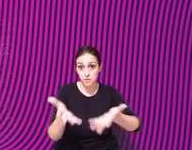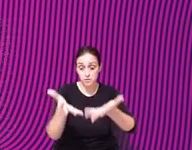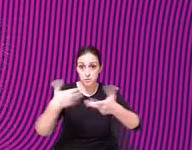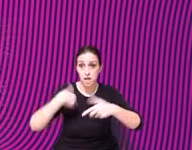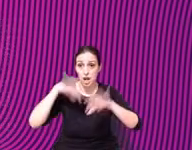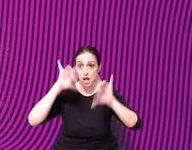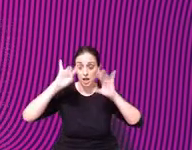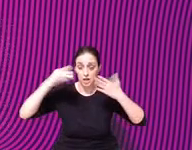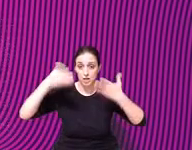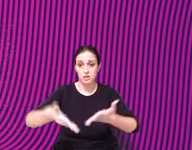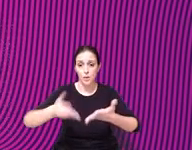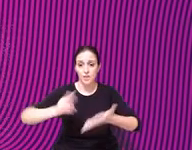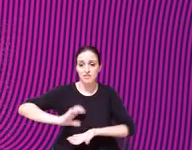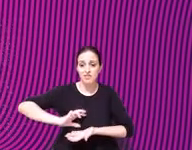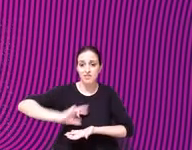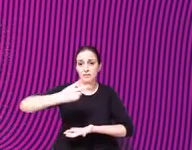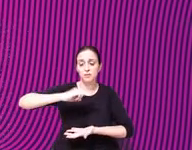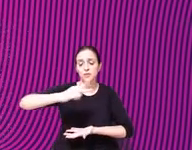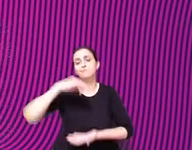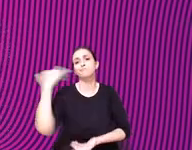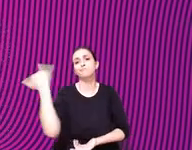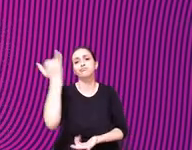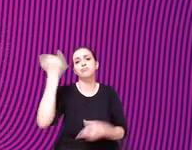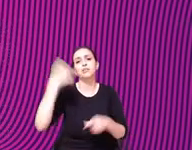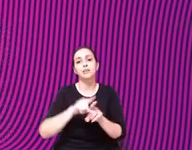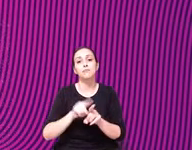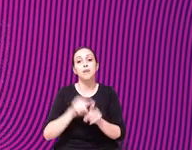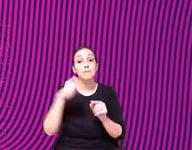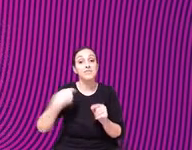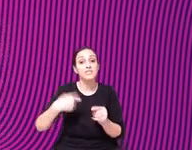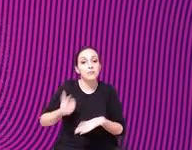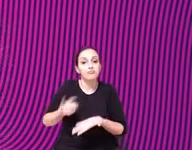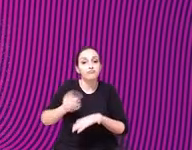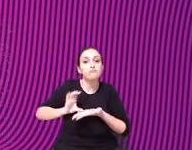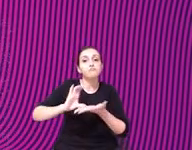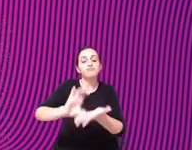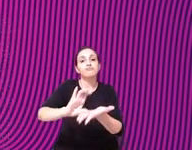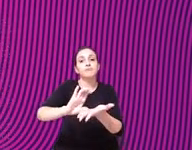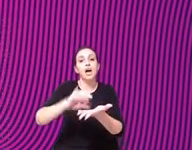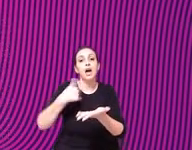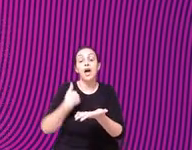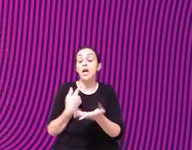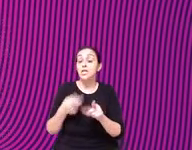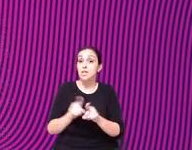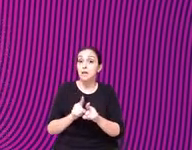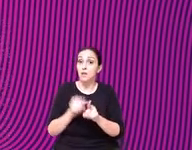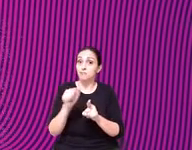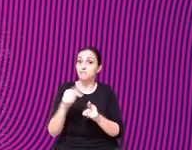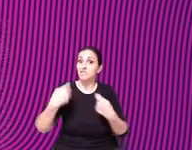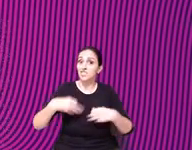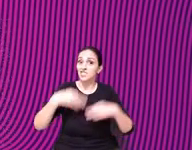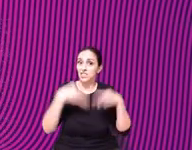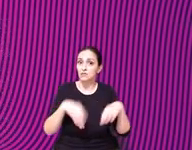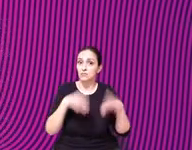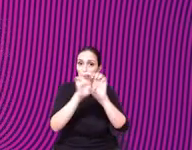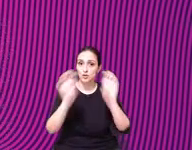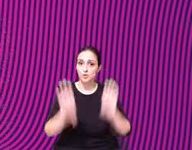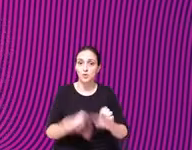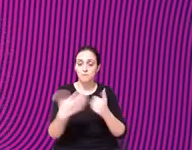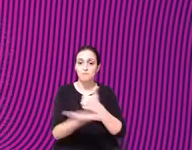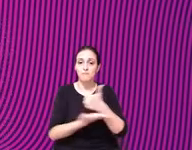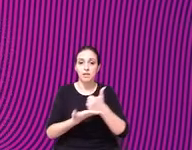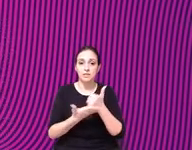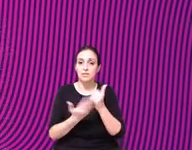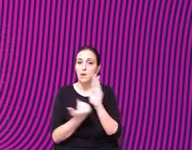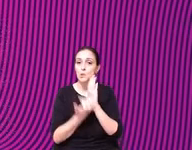transplante é fundamental, né? Nós temos que ter financiamento adequado, tanto para a estrutura de base que tem que ser